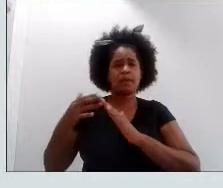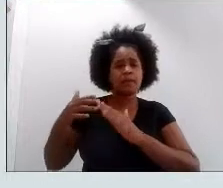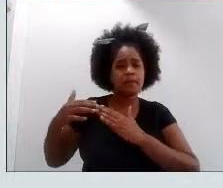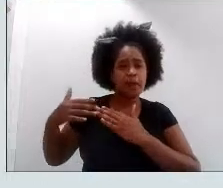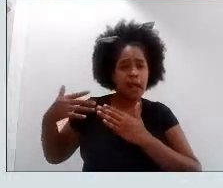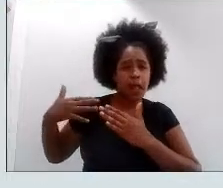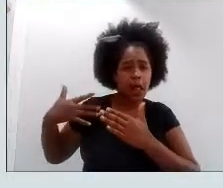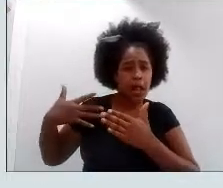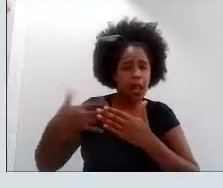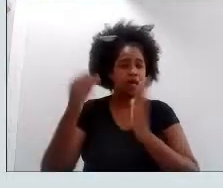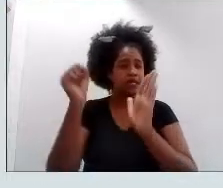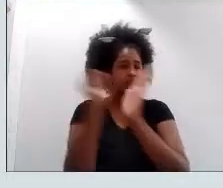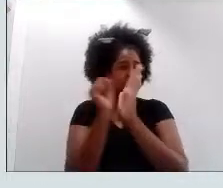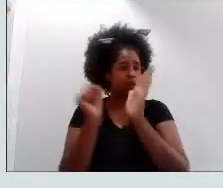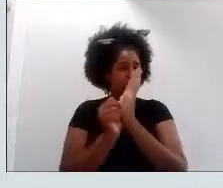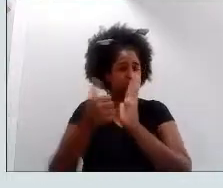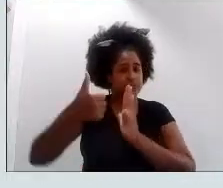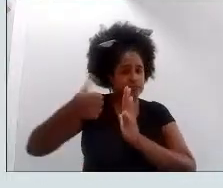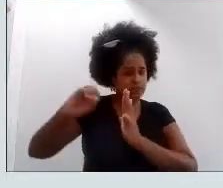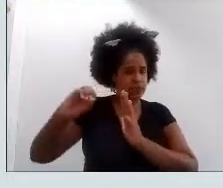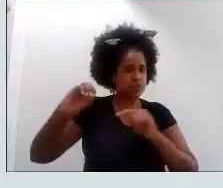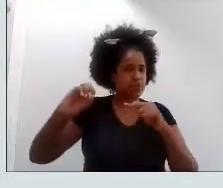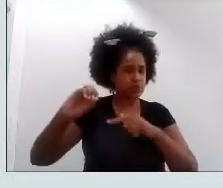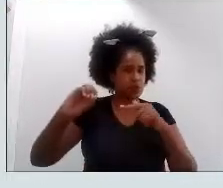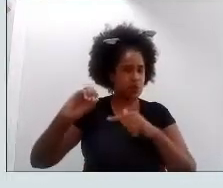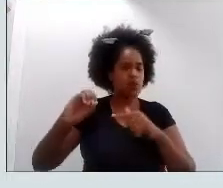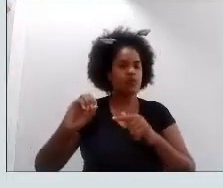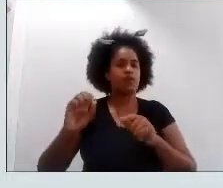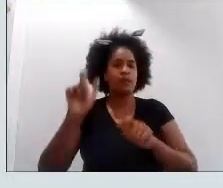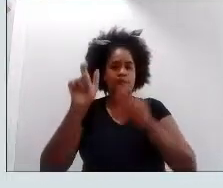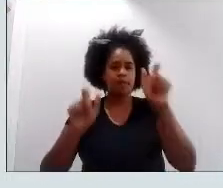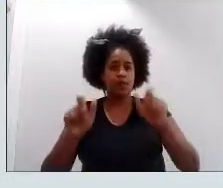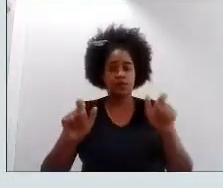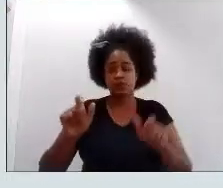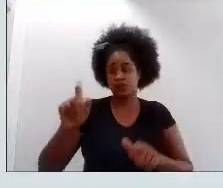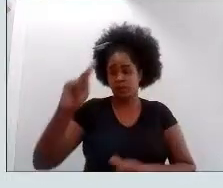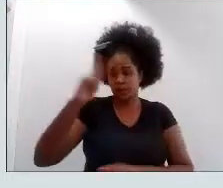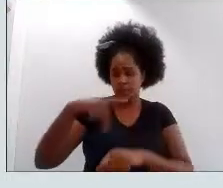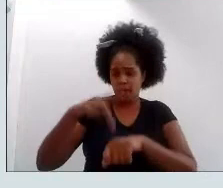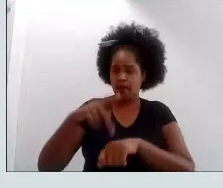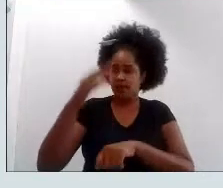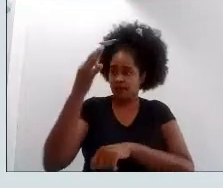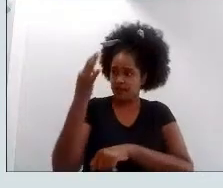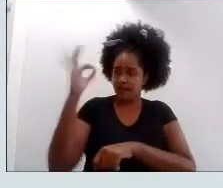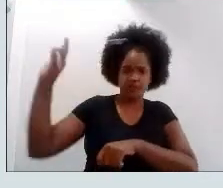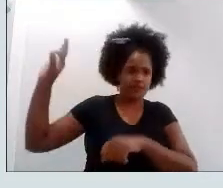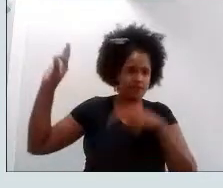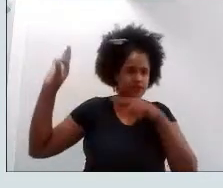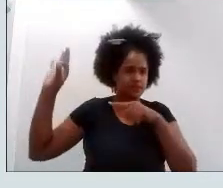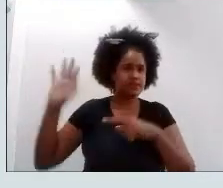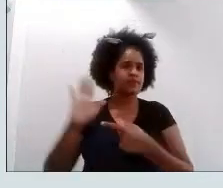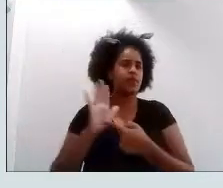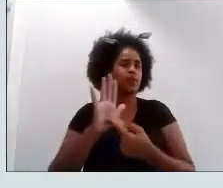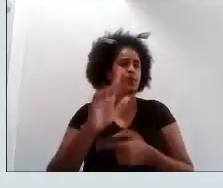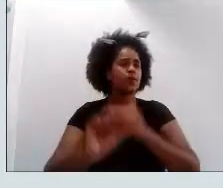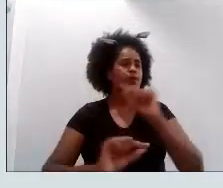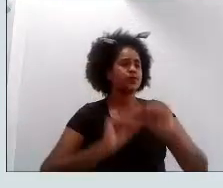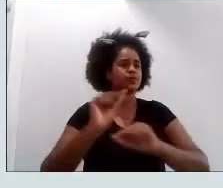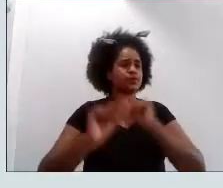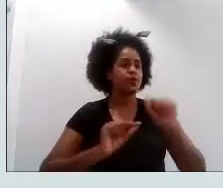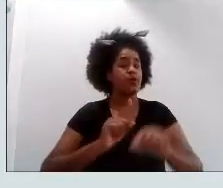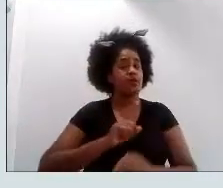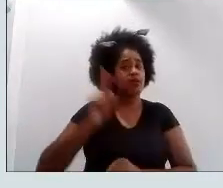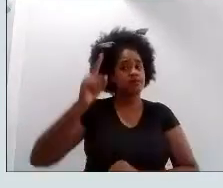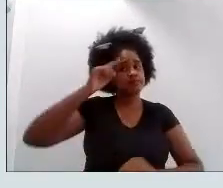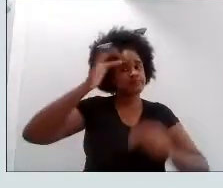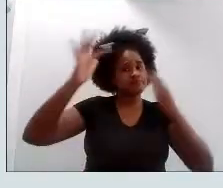XIX, especialmente por historiadores franceses e alemães, e mostra uma forma de pensamento que